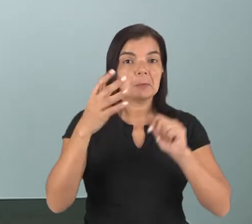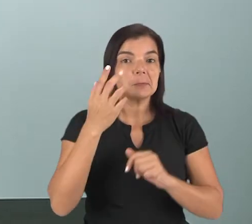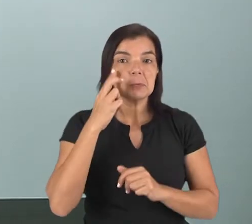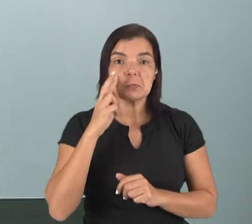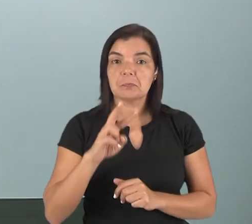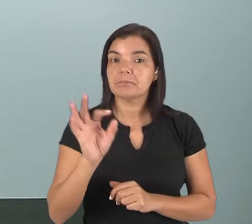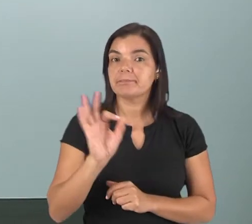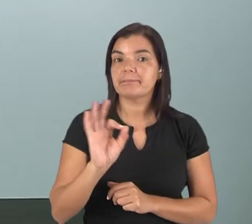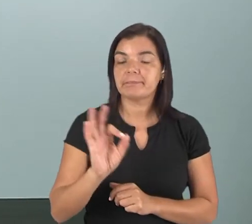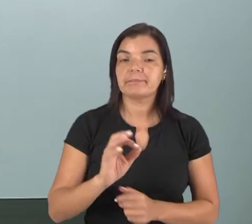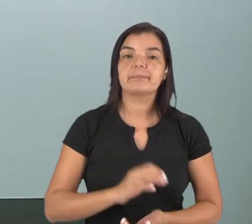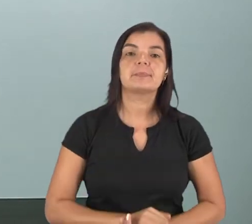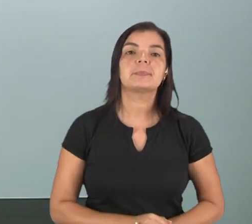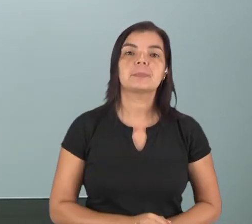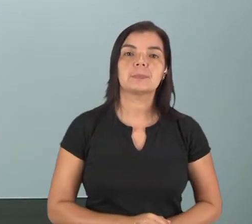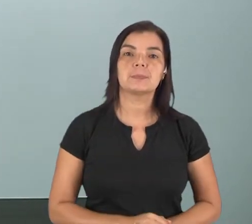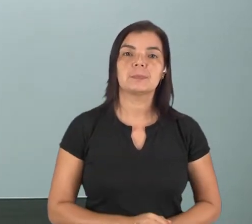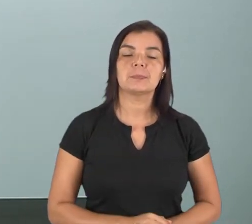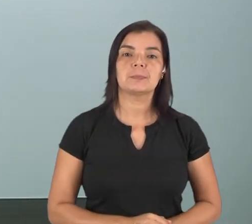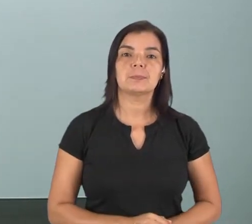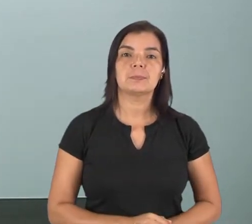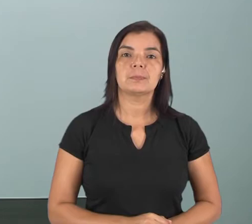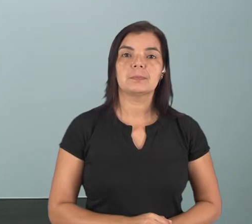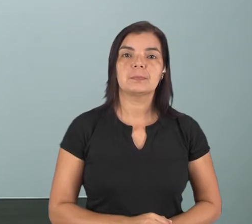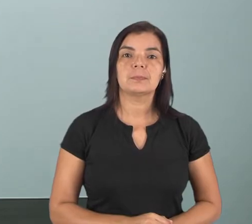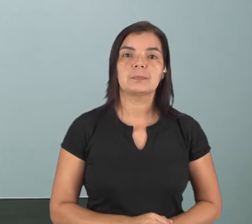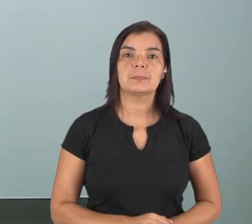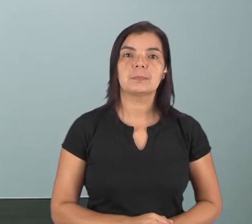vendo, certo?